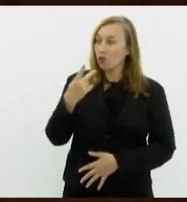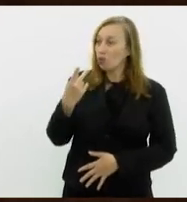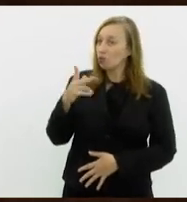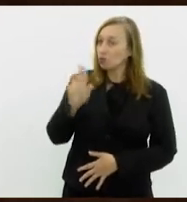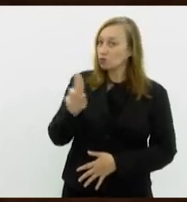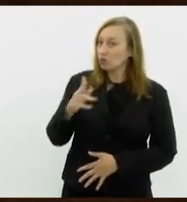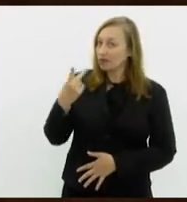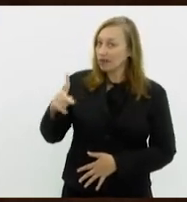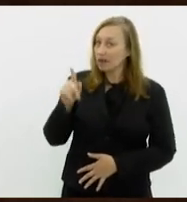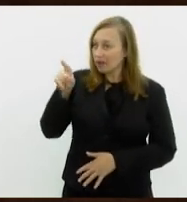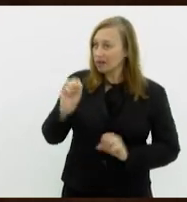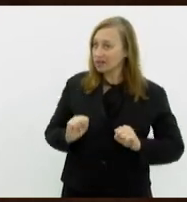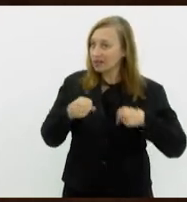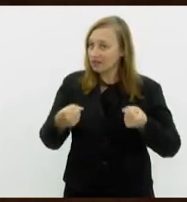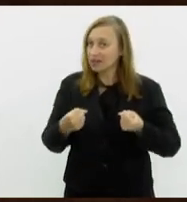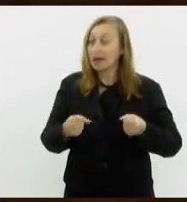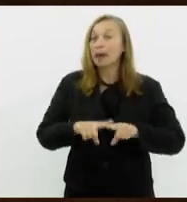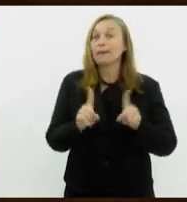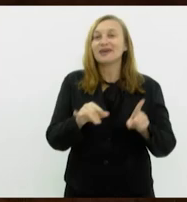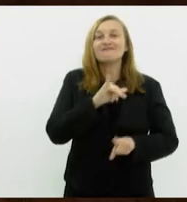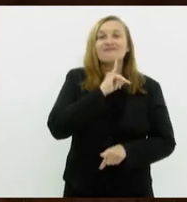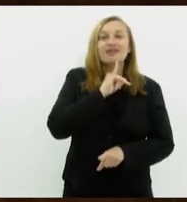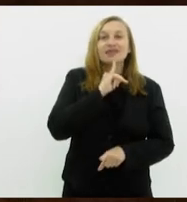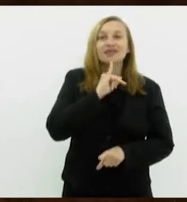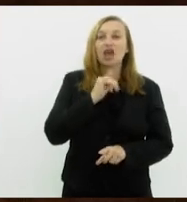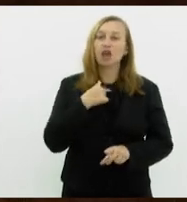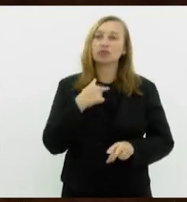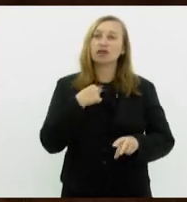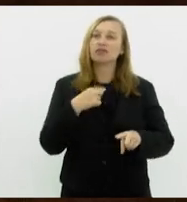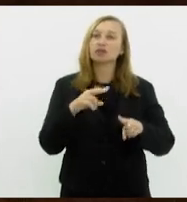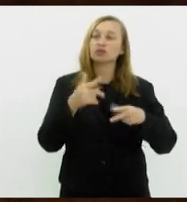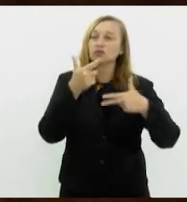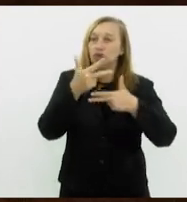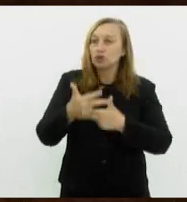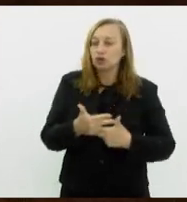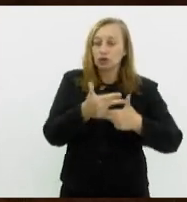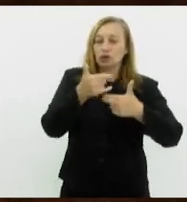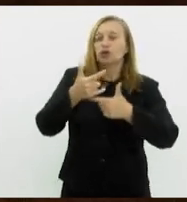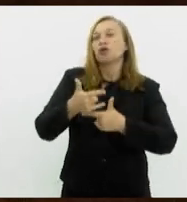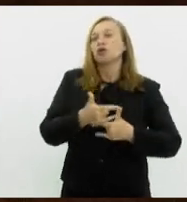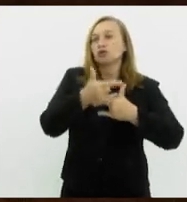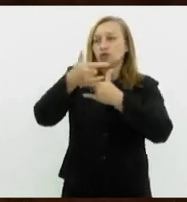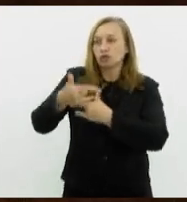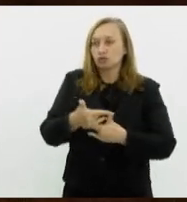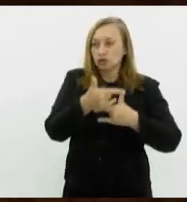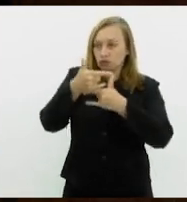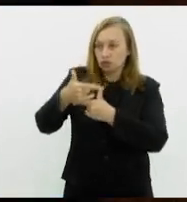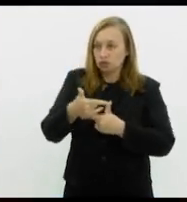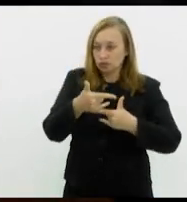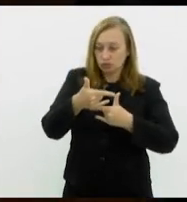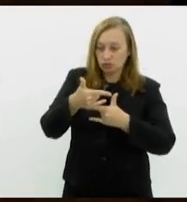se defender, mas, infelizmente, eu estava no sistema Zoom, onde eu parabenizo Vossa Excelência pela iniciativa da